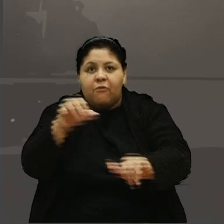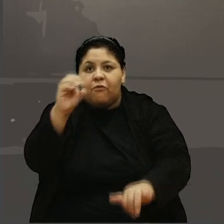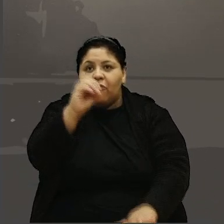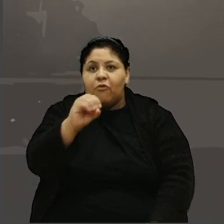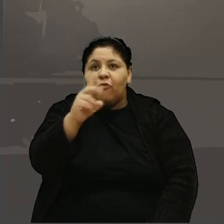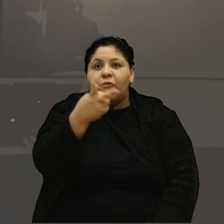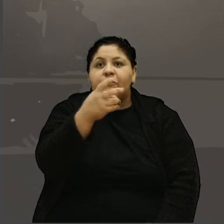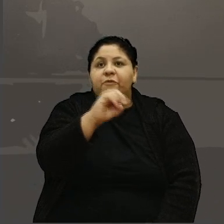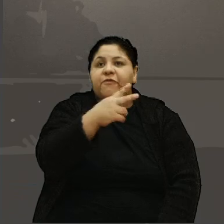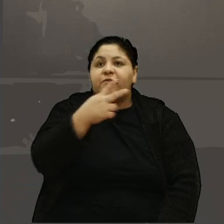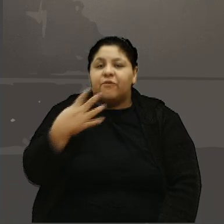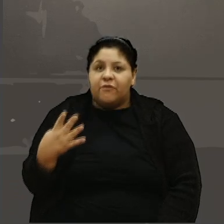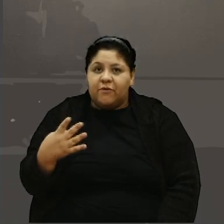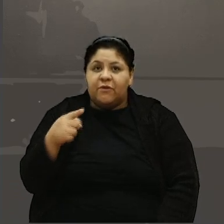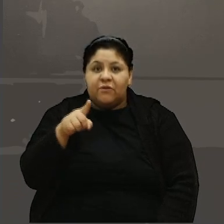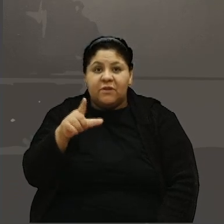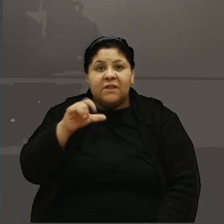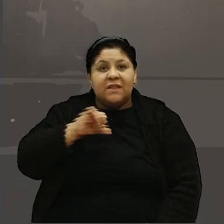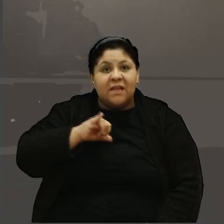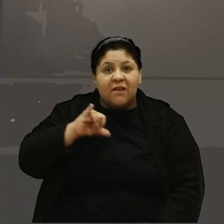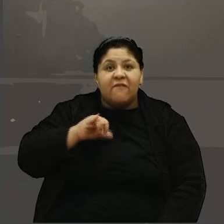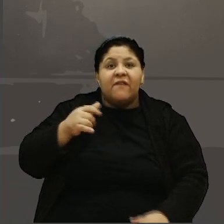24. Tu tem que falar com a